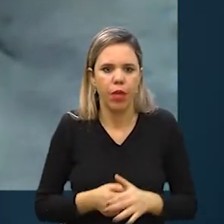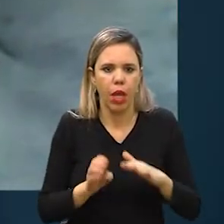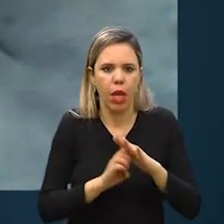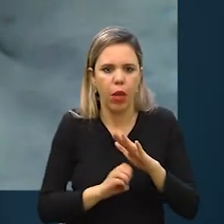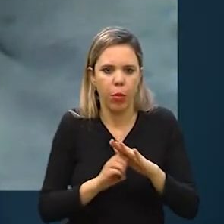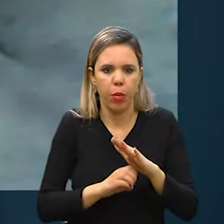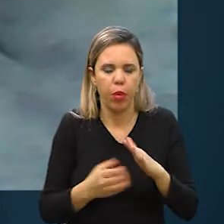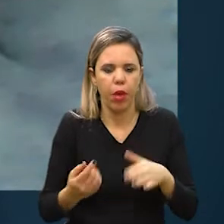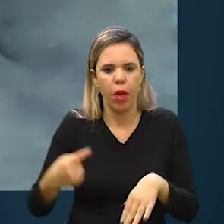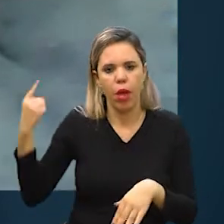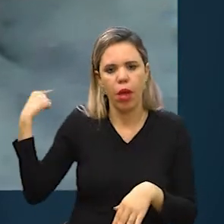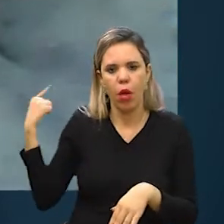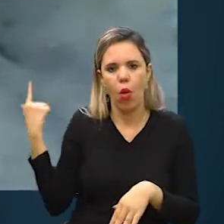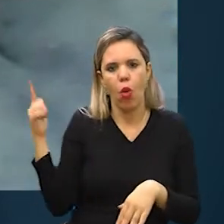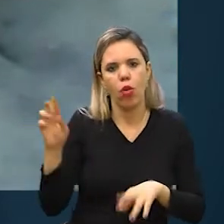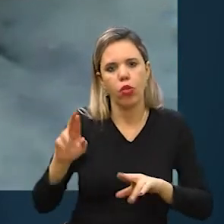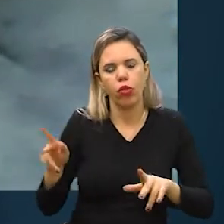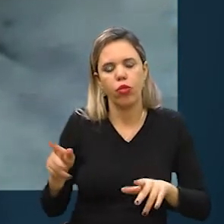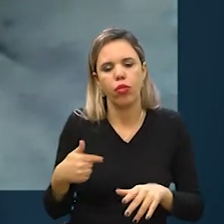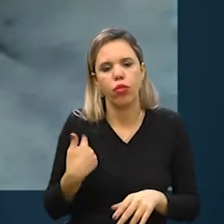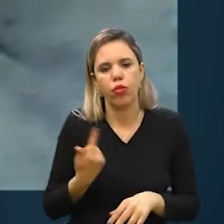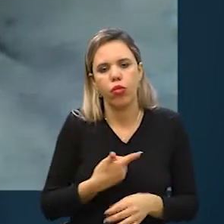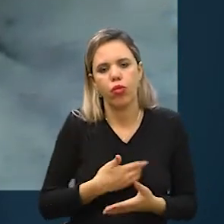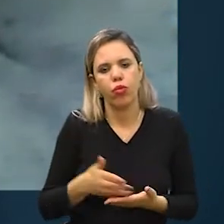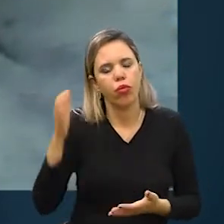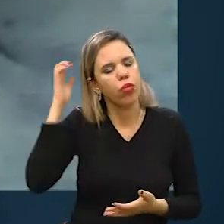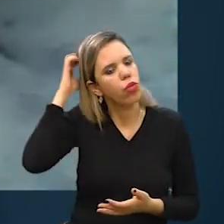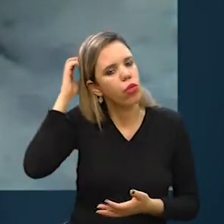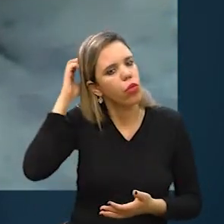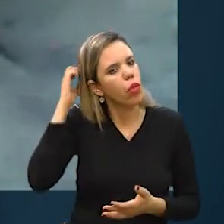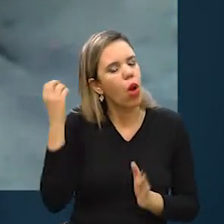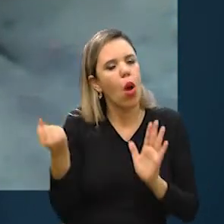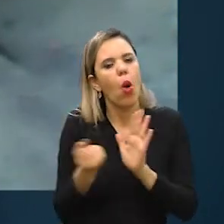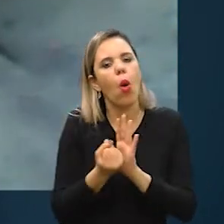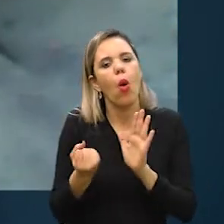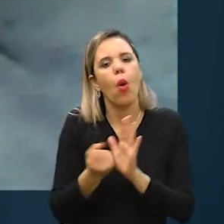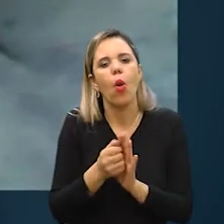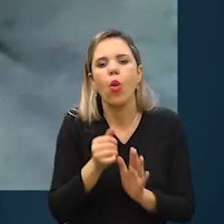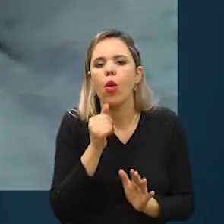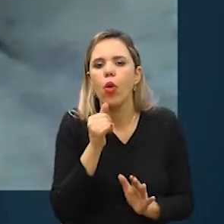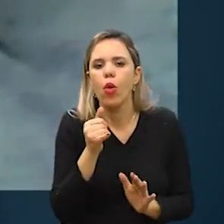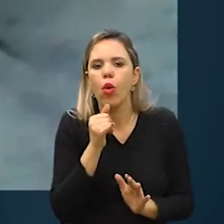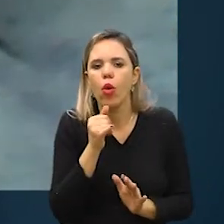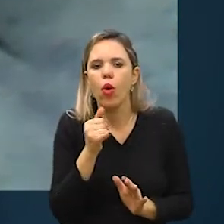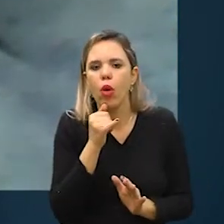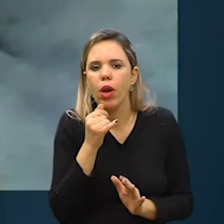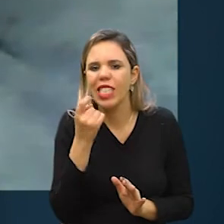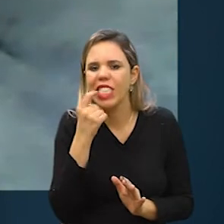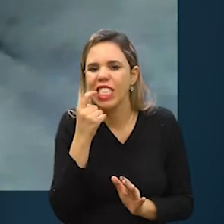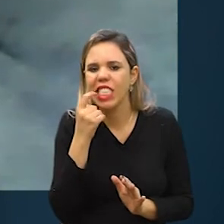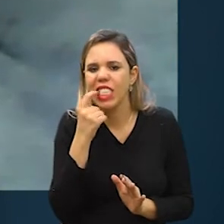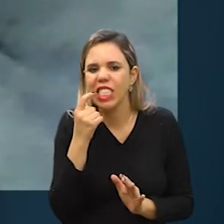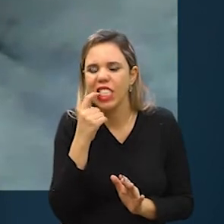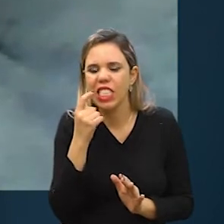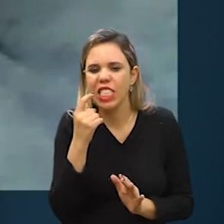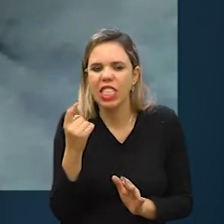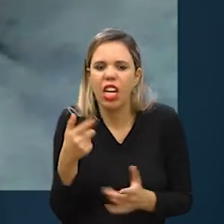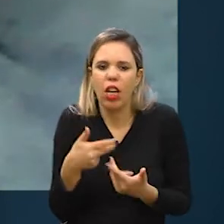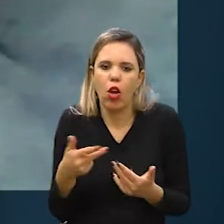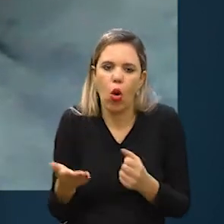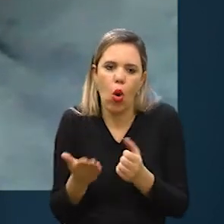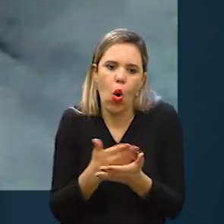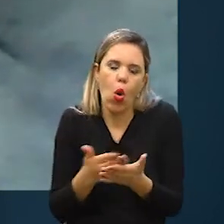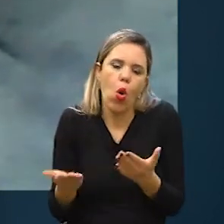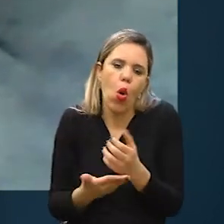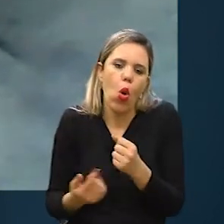Nessa holding que a gente estava, a gente começou com algumas marcas, como o Odonto Company, que hoje começou